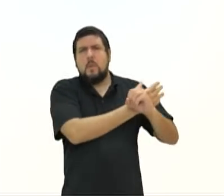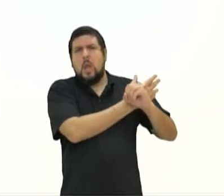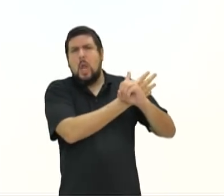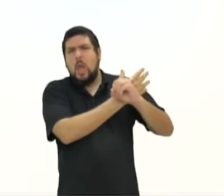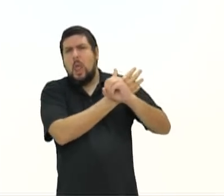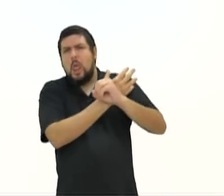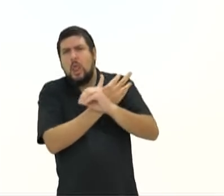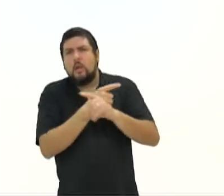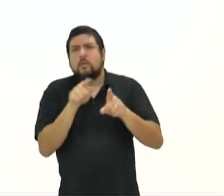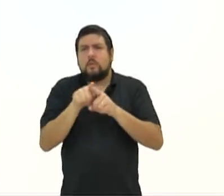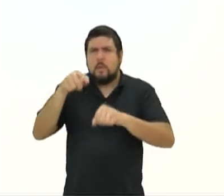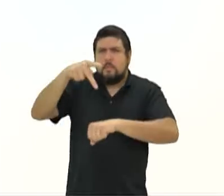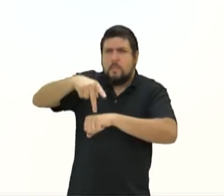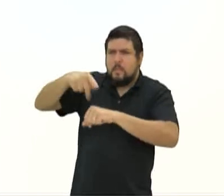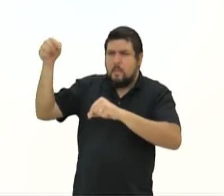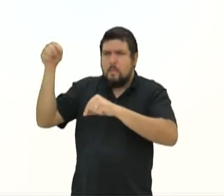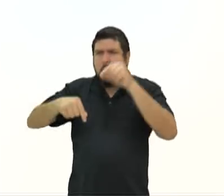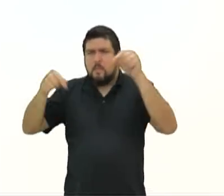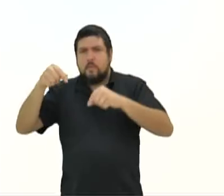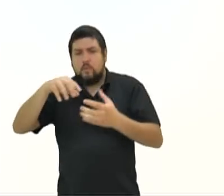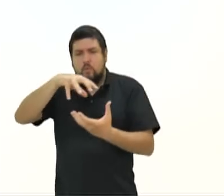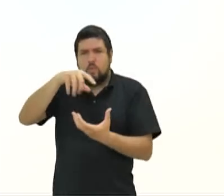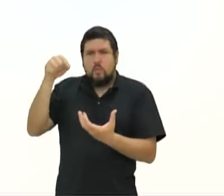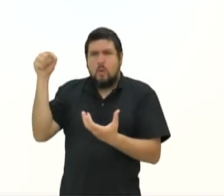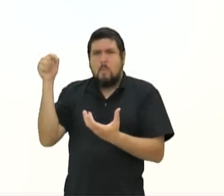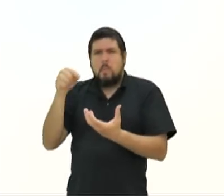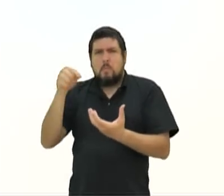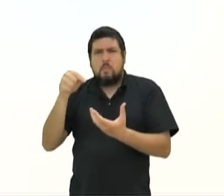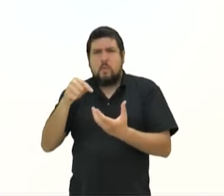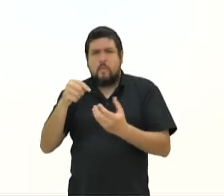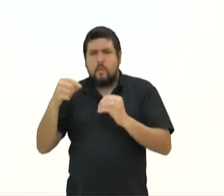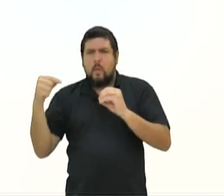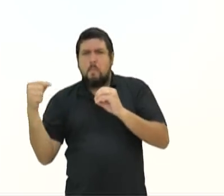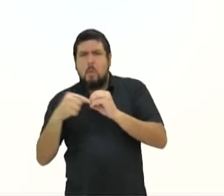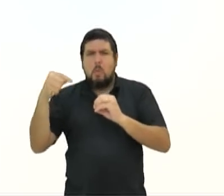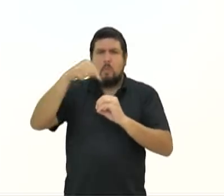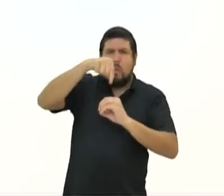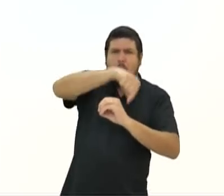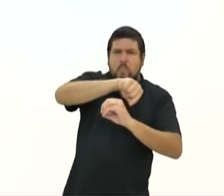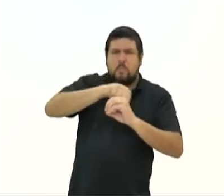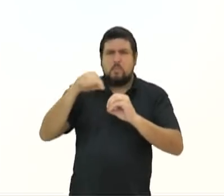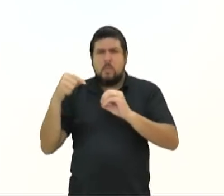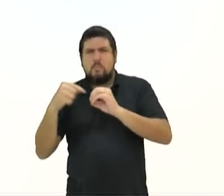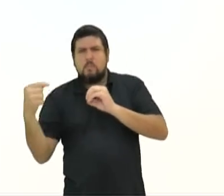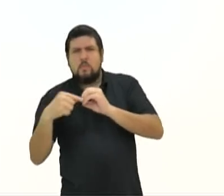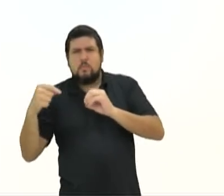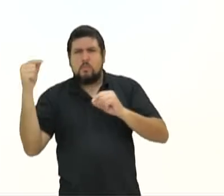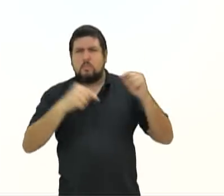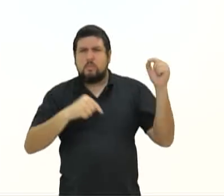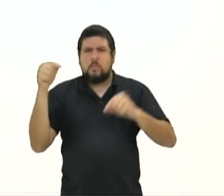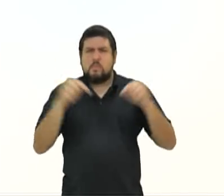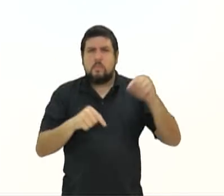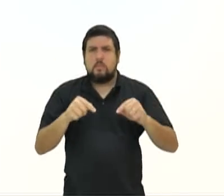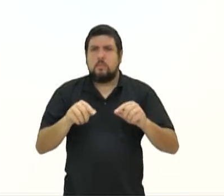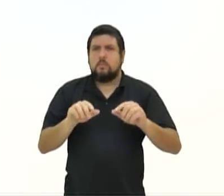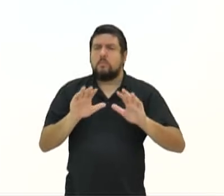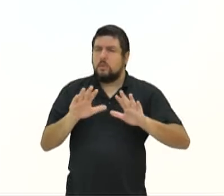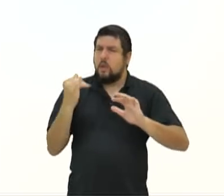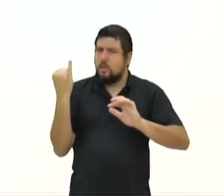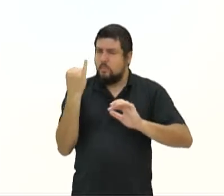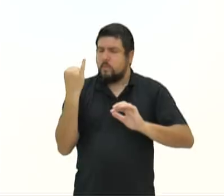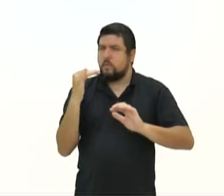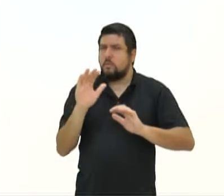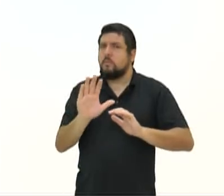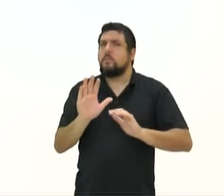eles atingiam o nosso planeta. Esses asteroides, eles são muito importantes, a gente já vai entender o porquê. Mas